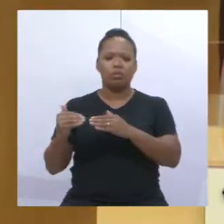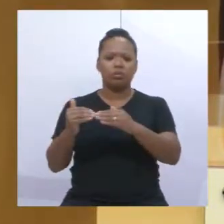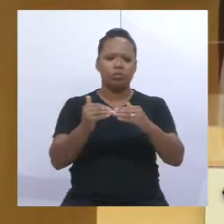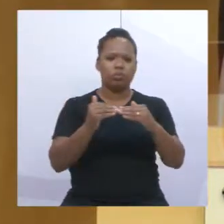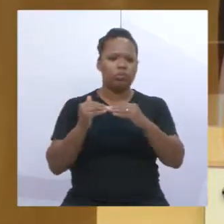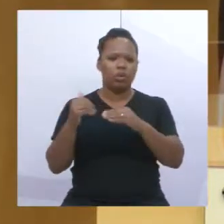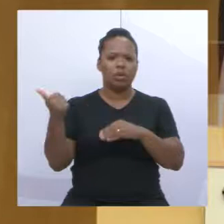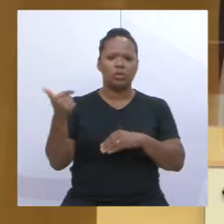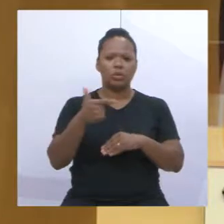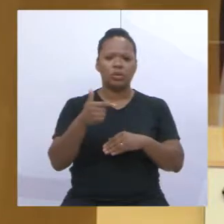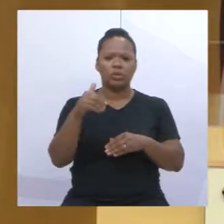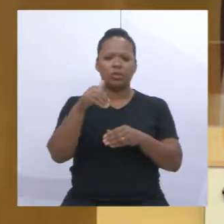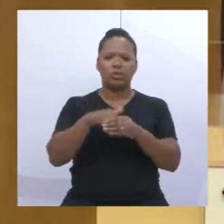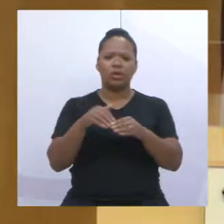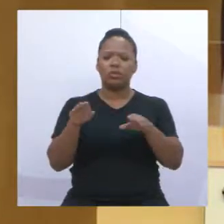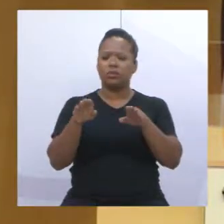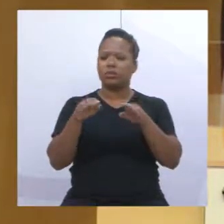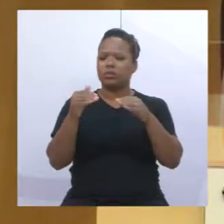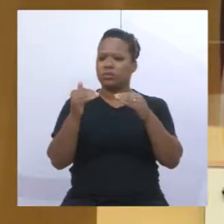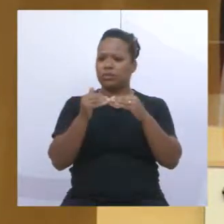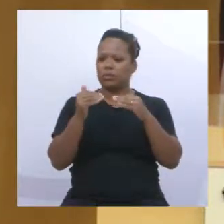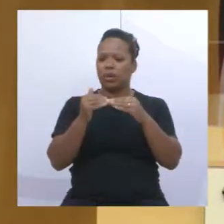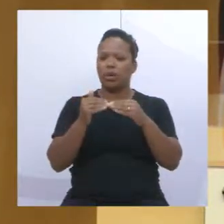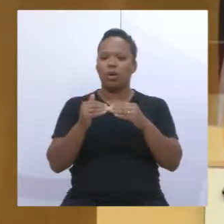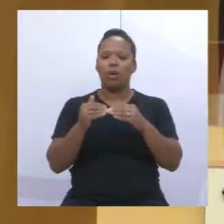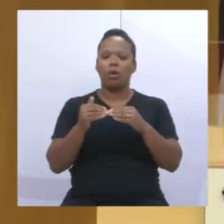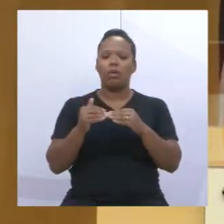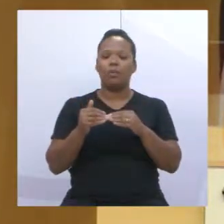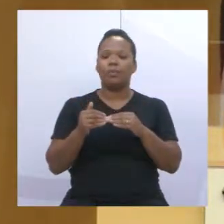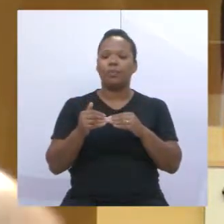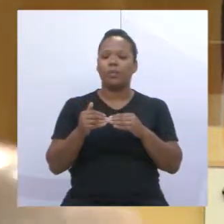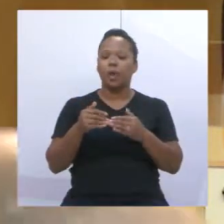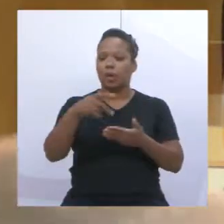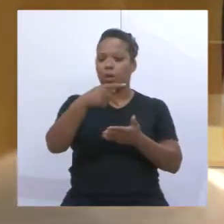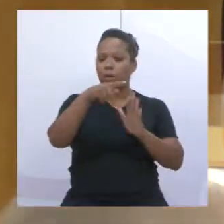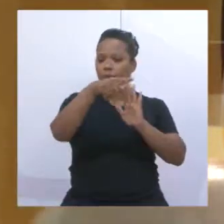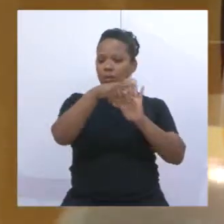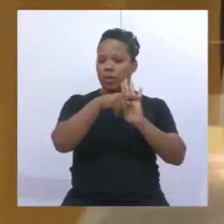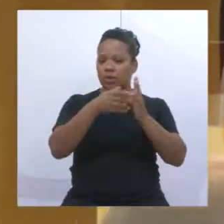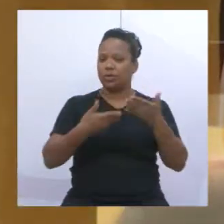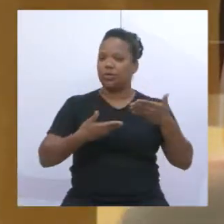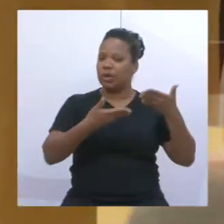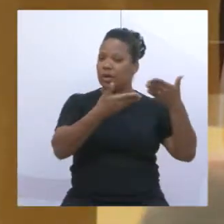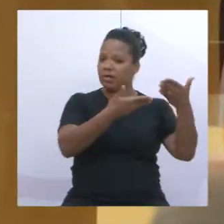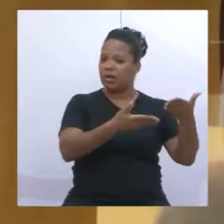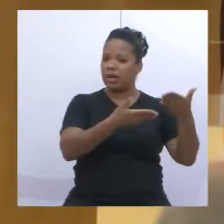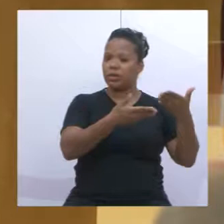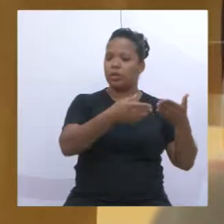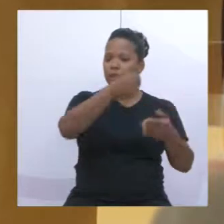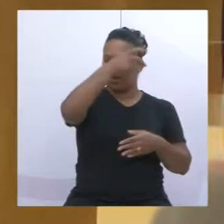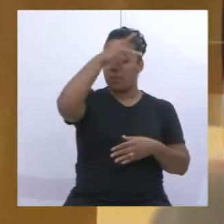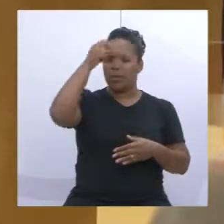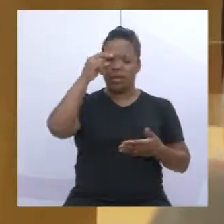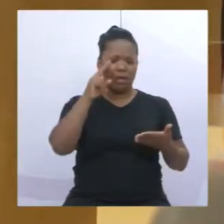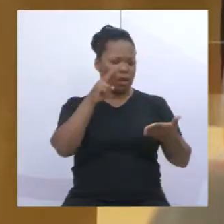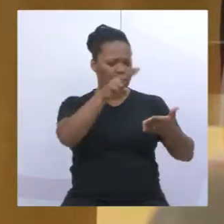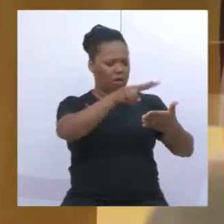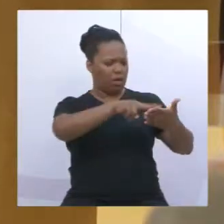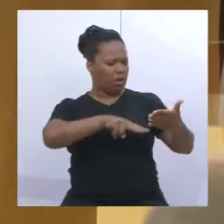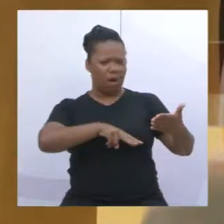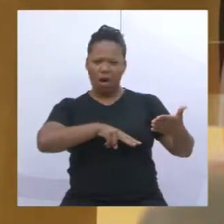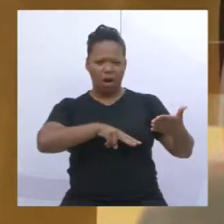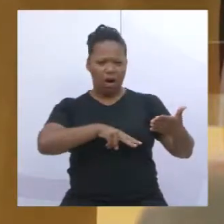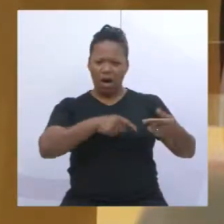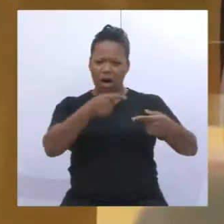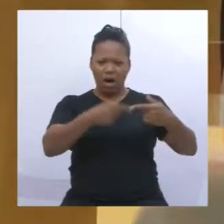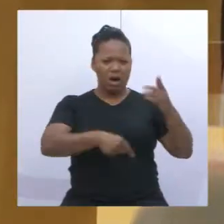votos favoráveis, o projeto seguiu para análise do prefeito, e este proferiu o veto total, e